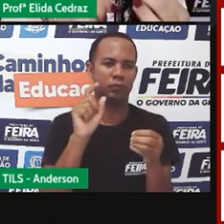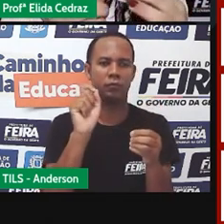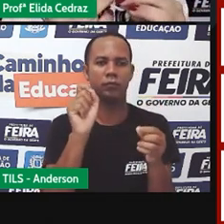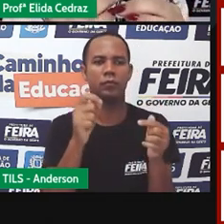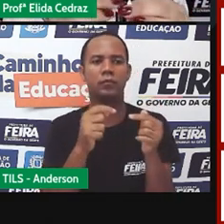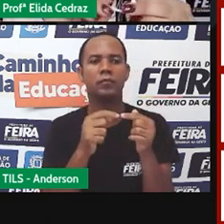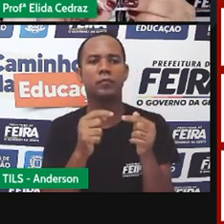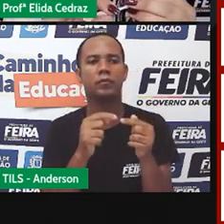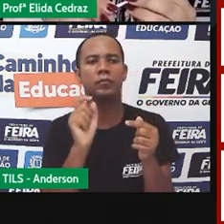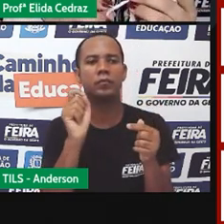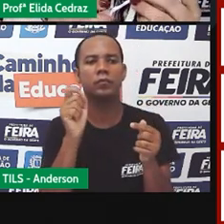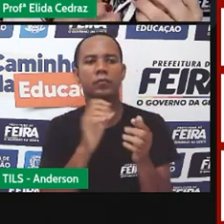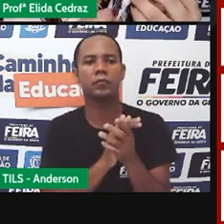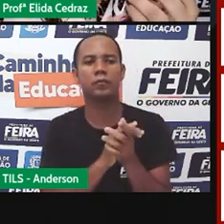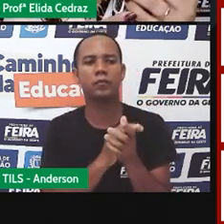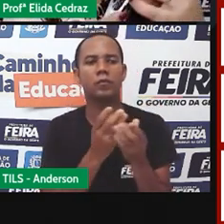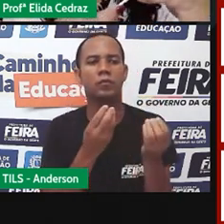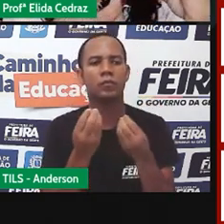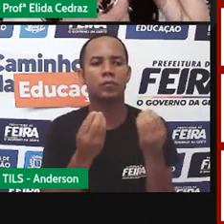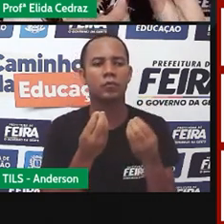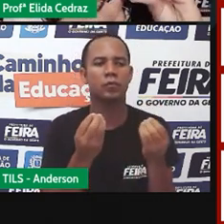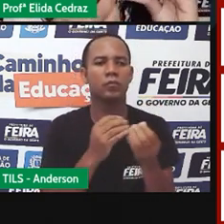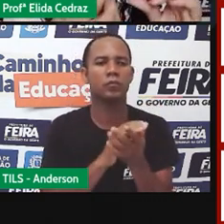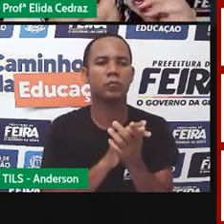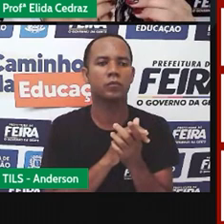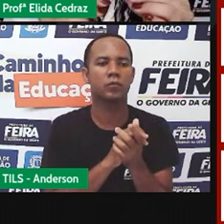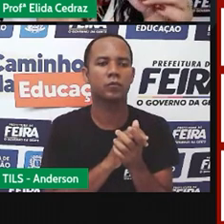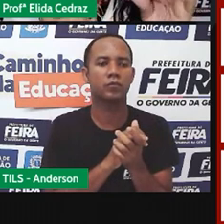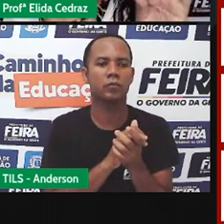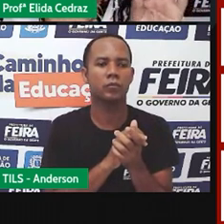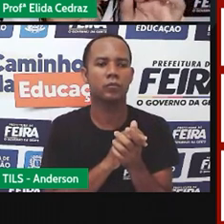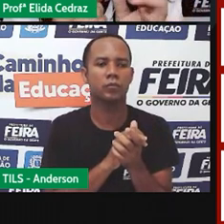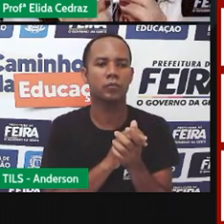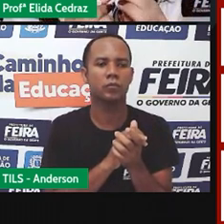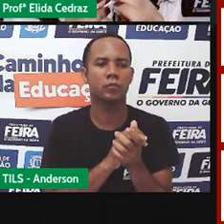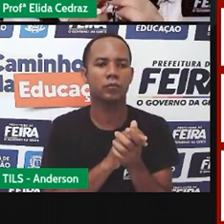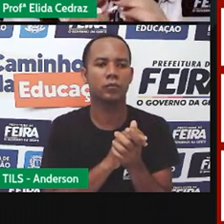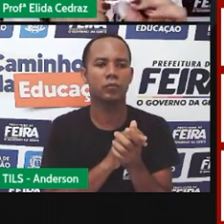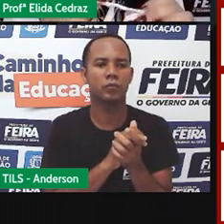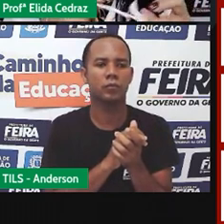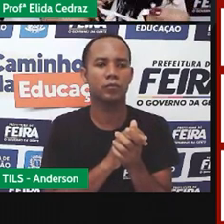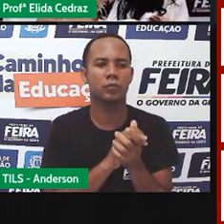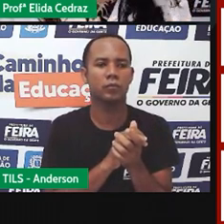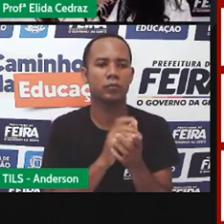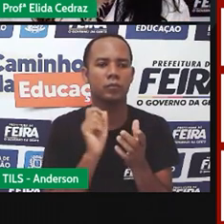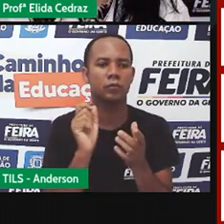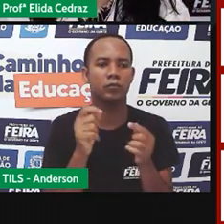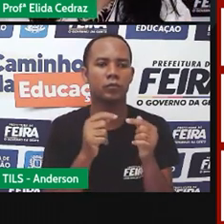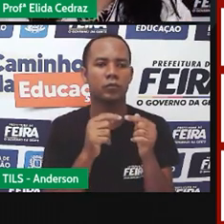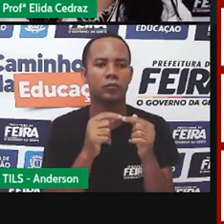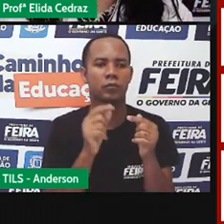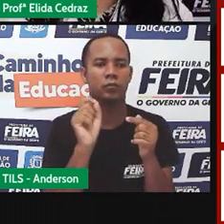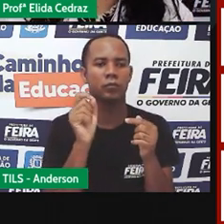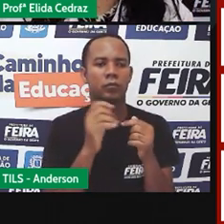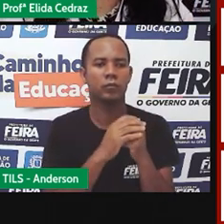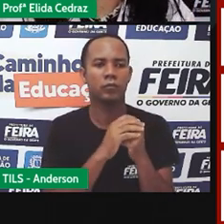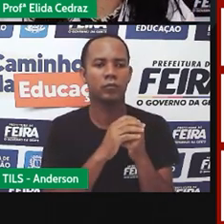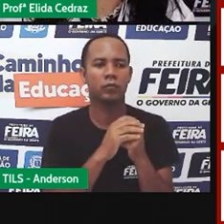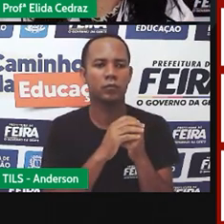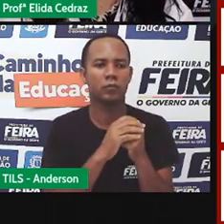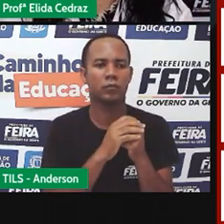você pega um objeto e você consegue fazer isso aqui, ele é